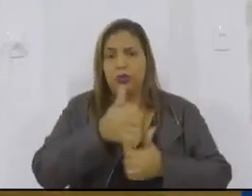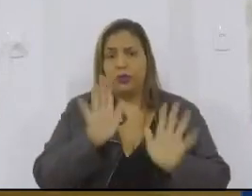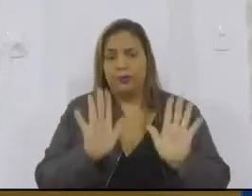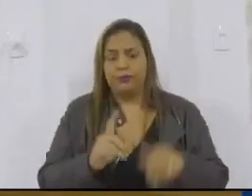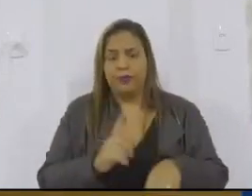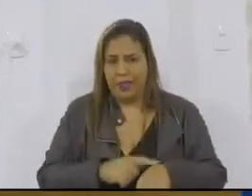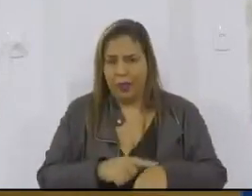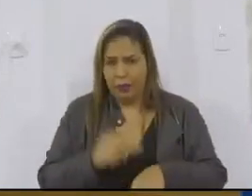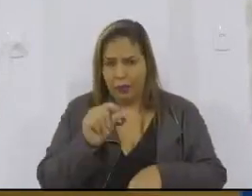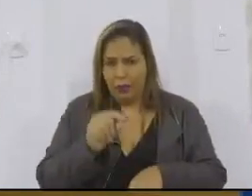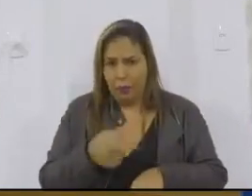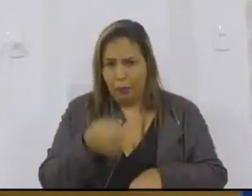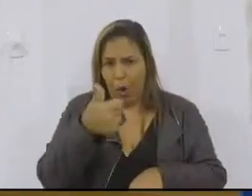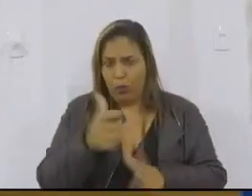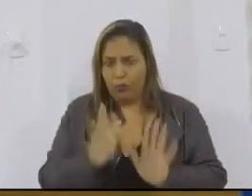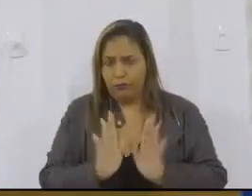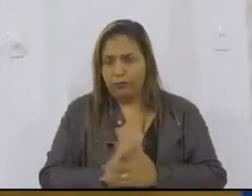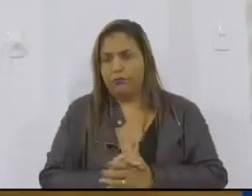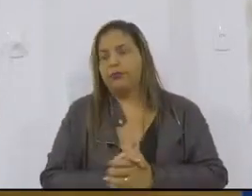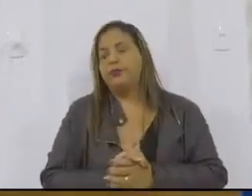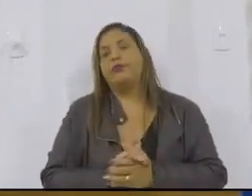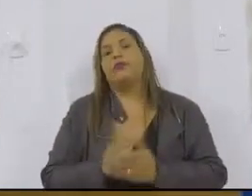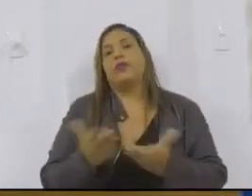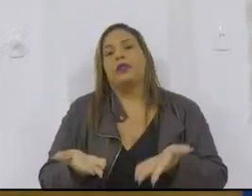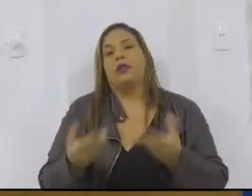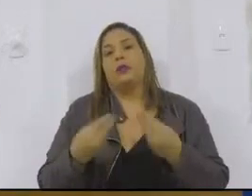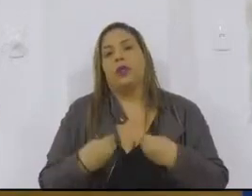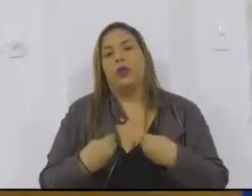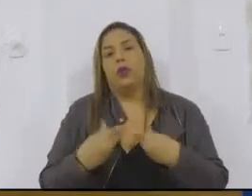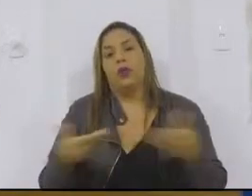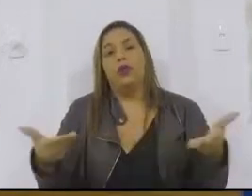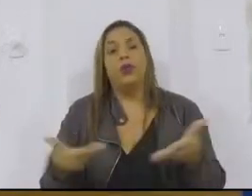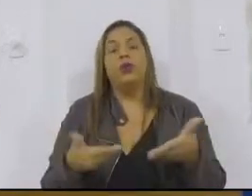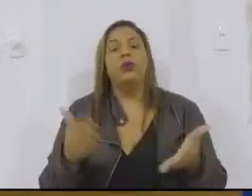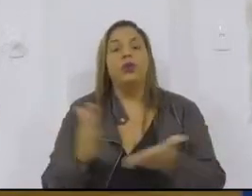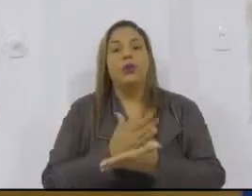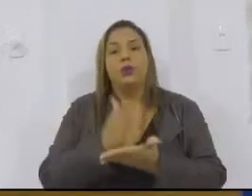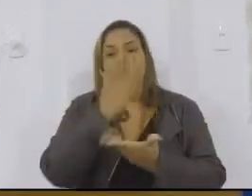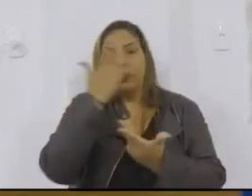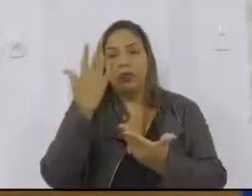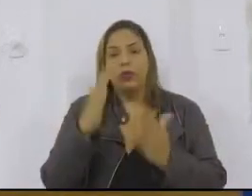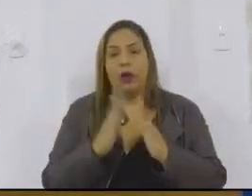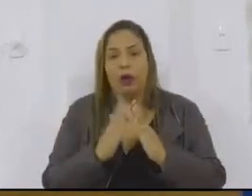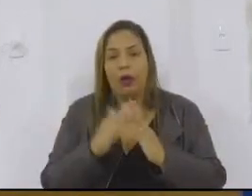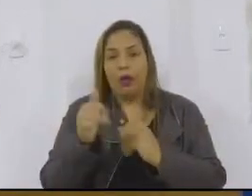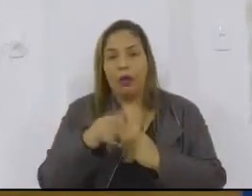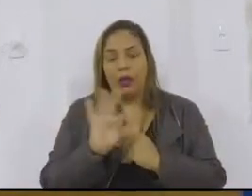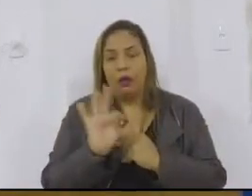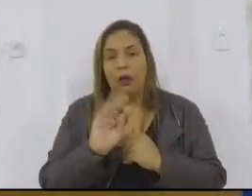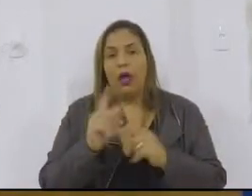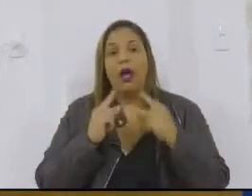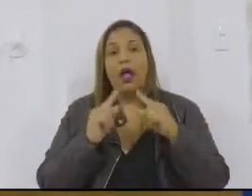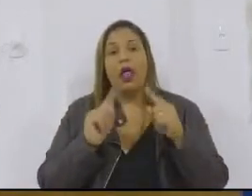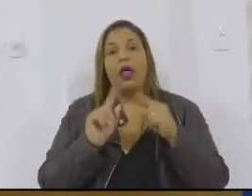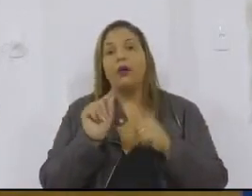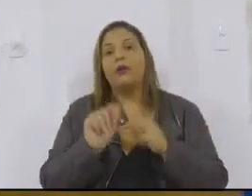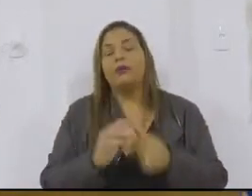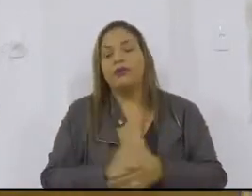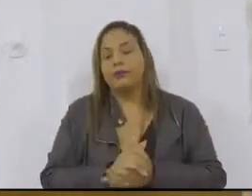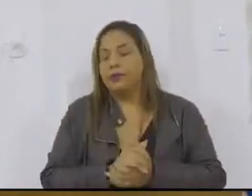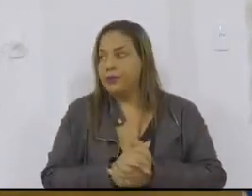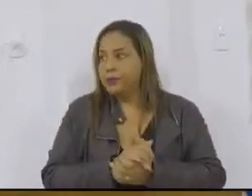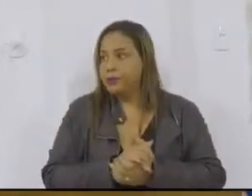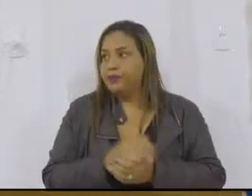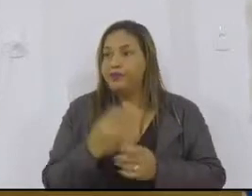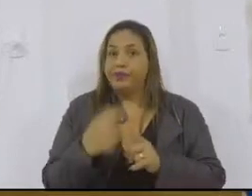acabando. Eu recebi hoje de alguns moradores a reclamação né? Porque aqui